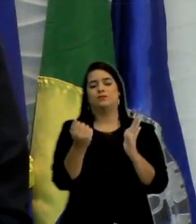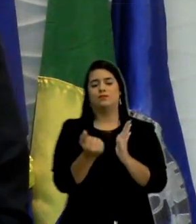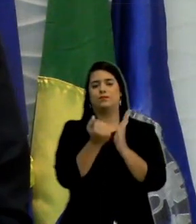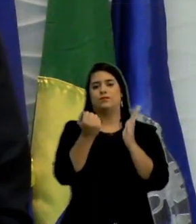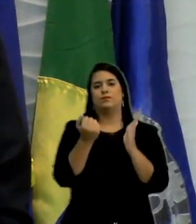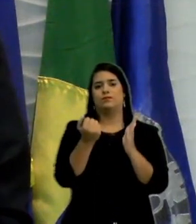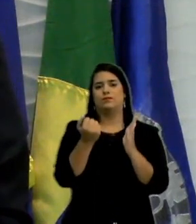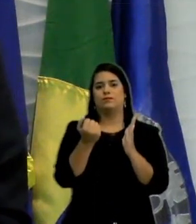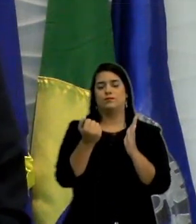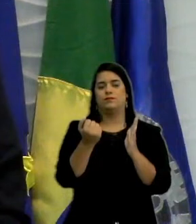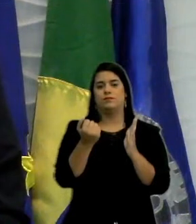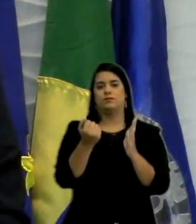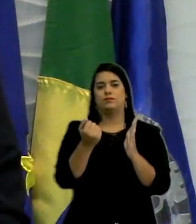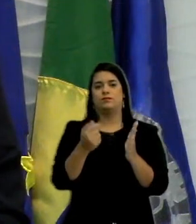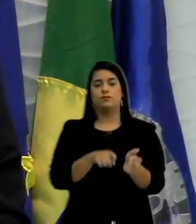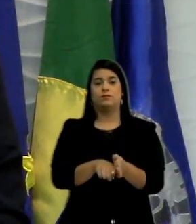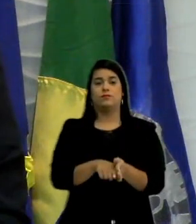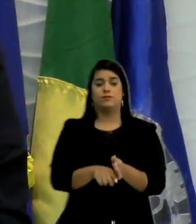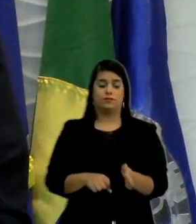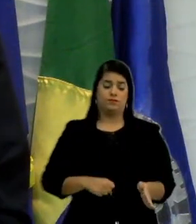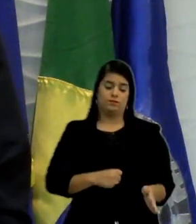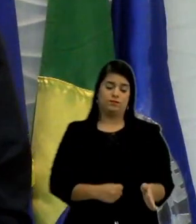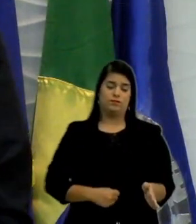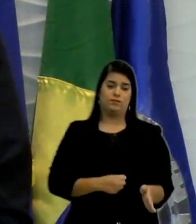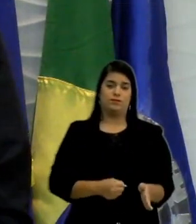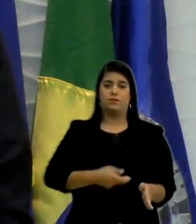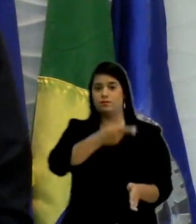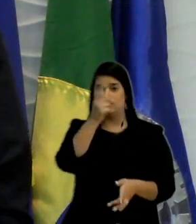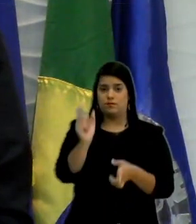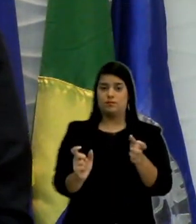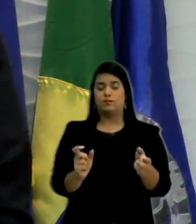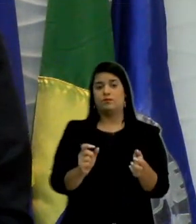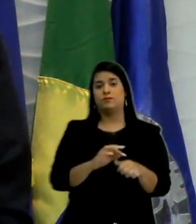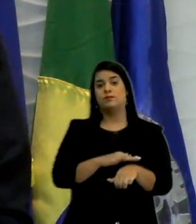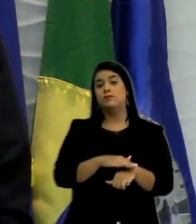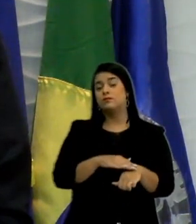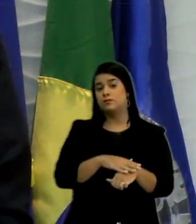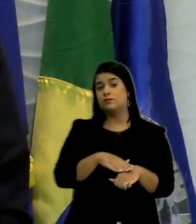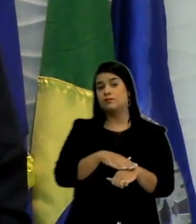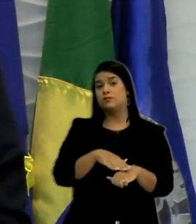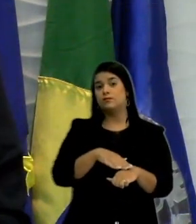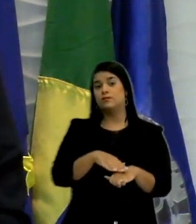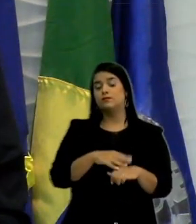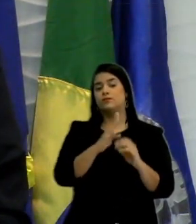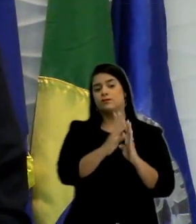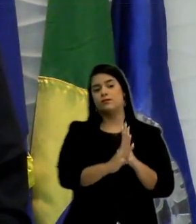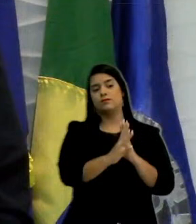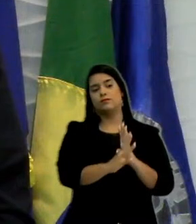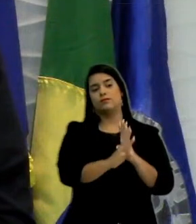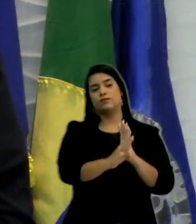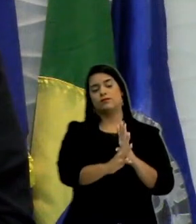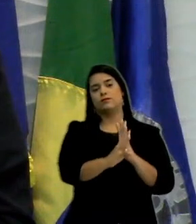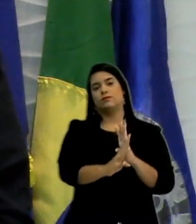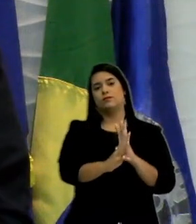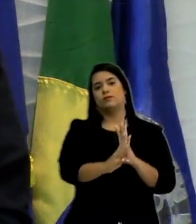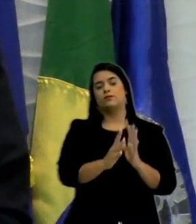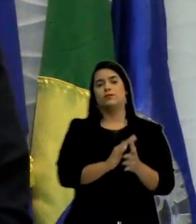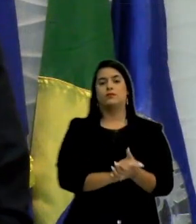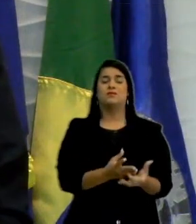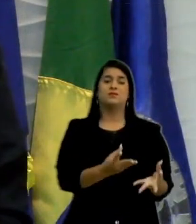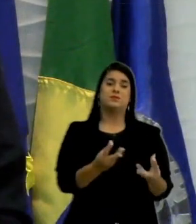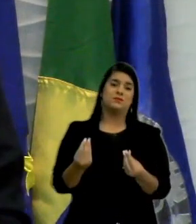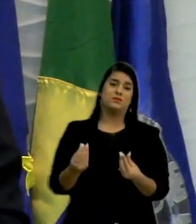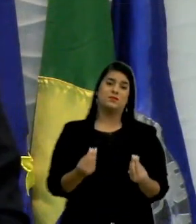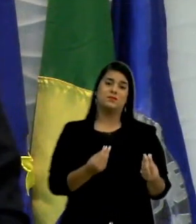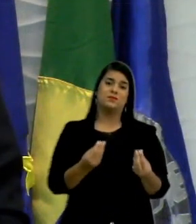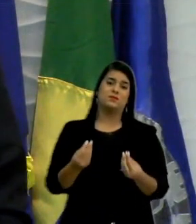lá, algumas pessoas falaram comigo sobre a fila, a demanda que está